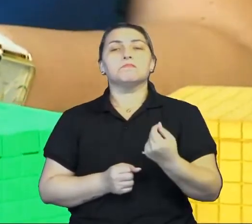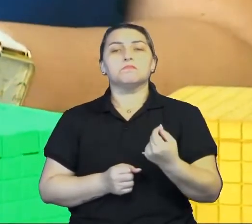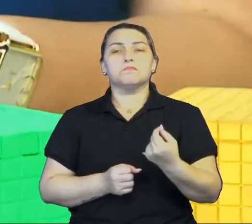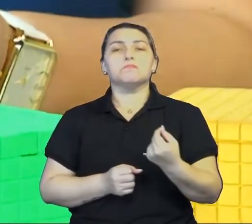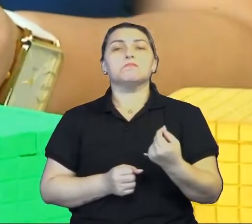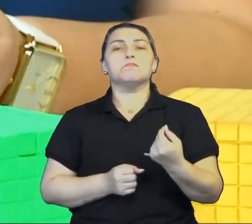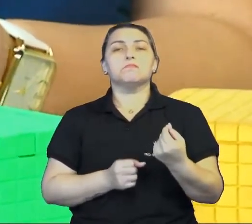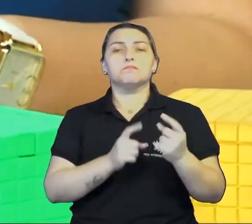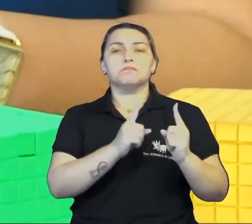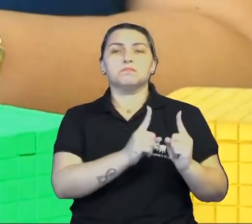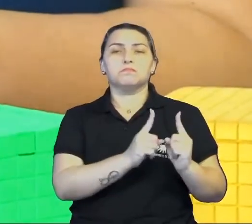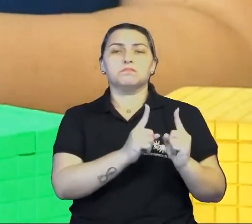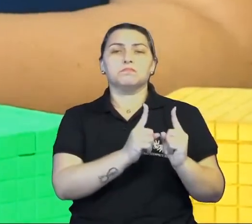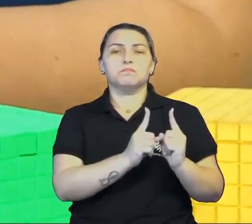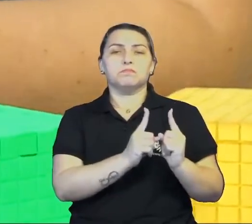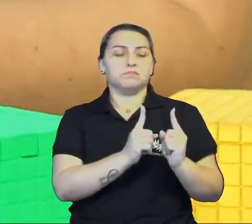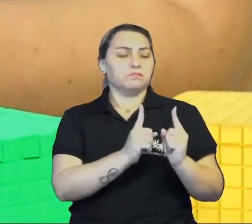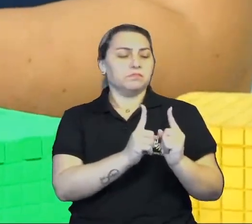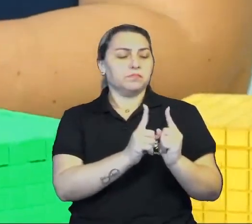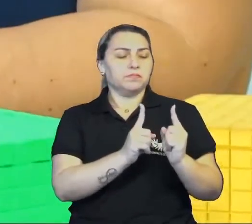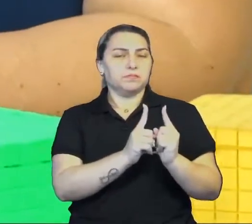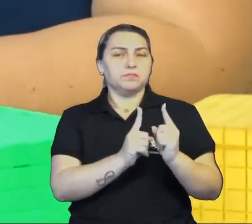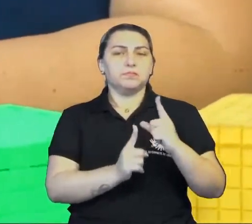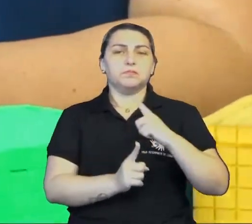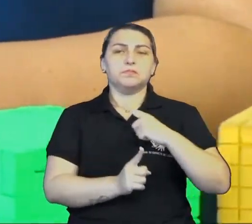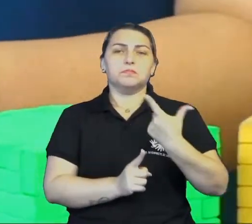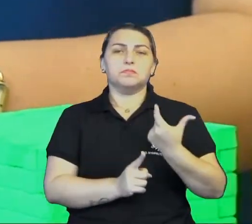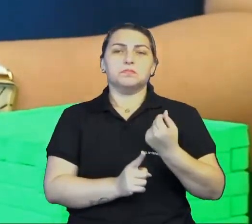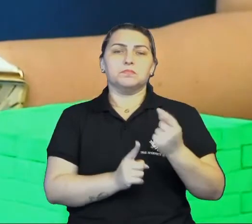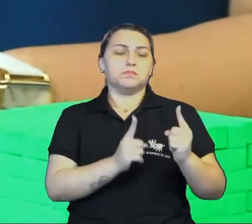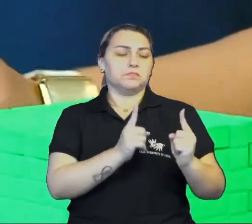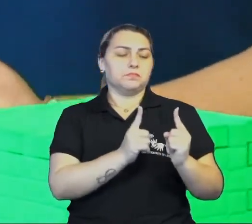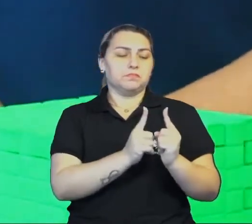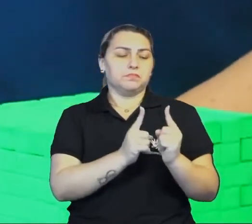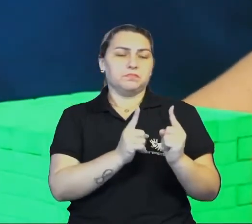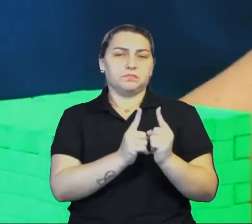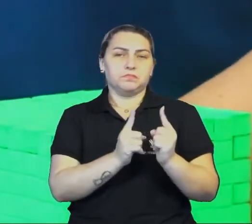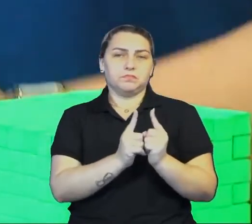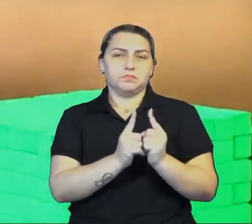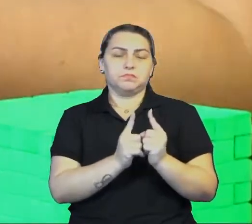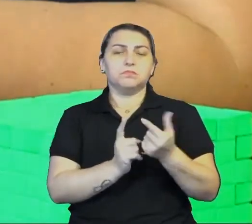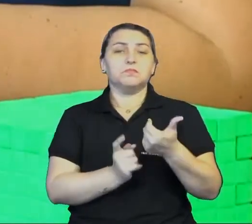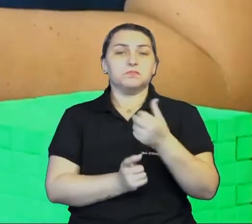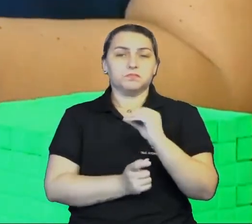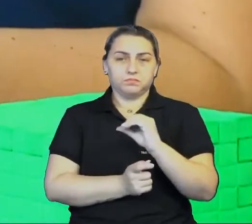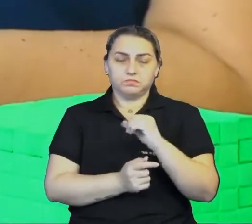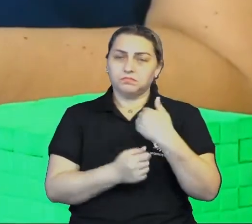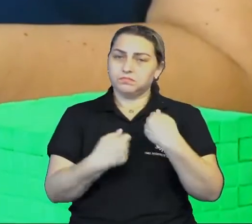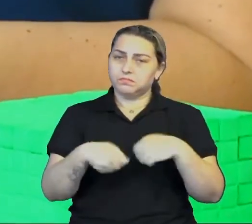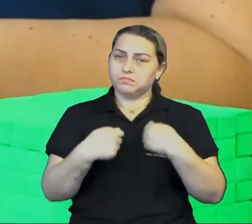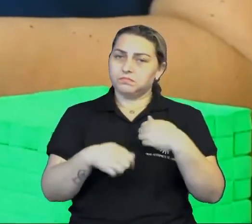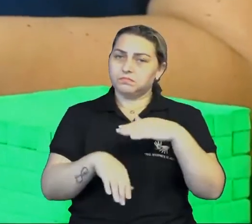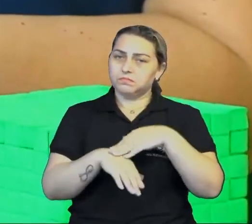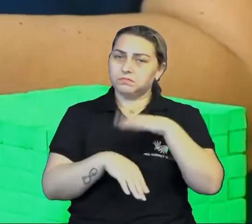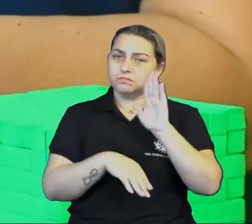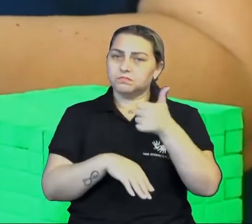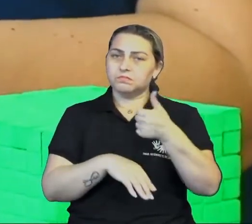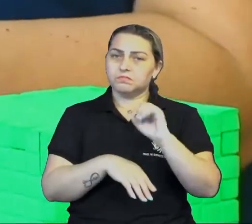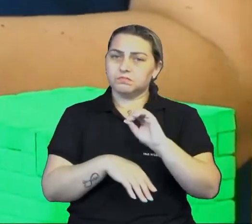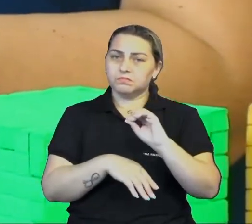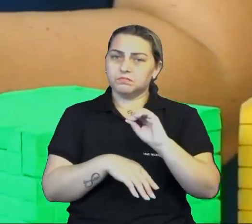20 cubinhos. Olha só, eu vou ter 20 cubinhos, né? Aqui eu tenho 10, eu vou precisar de mais 10.